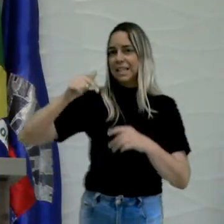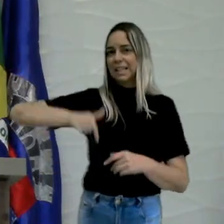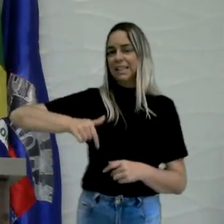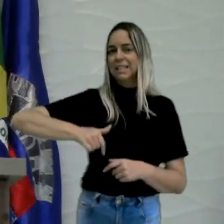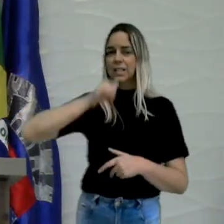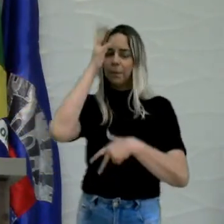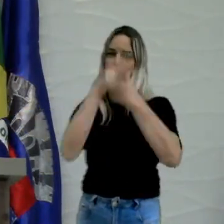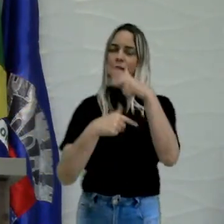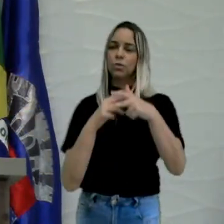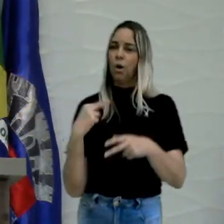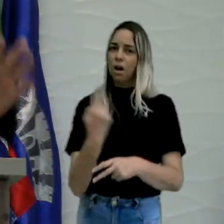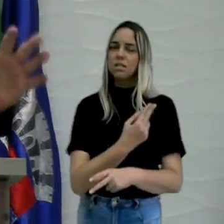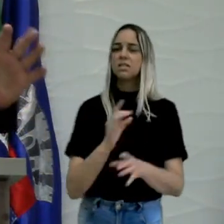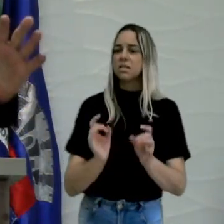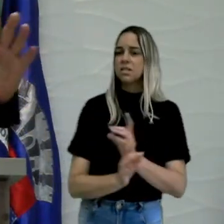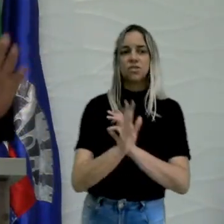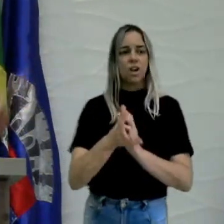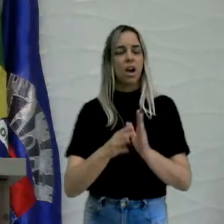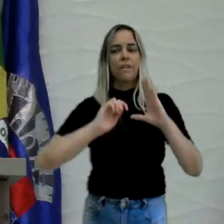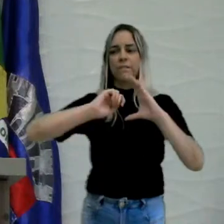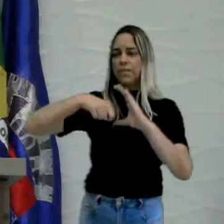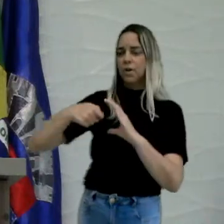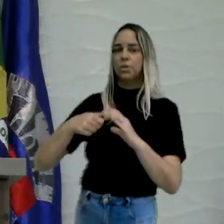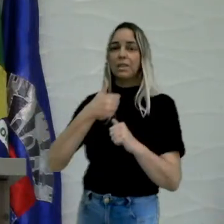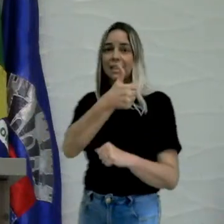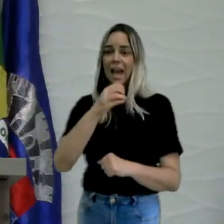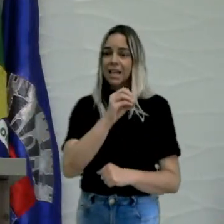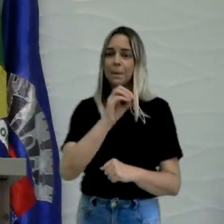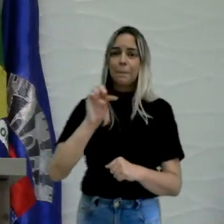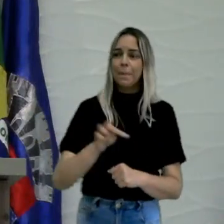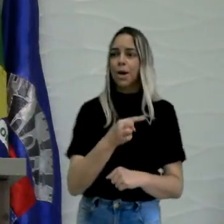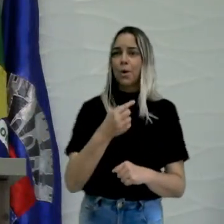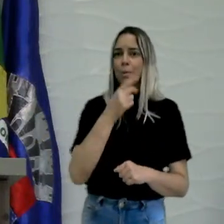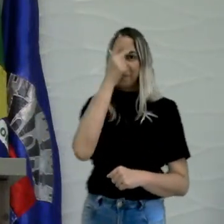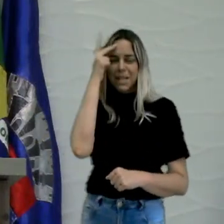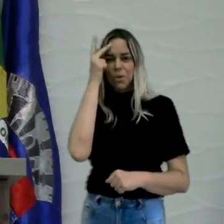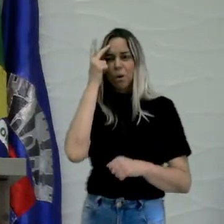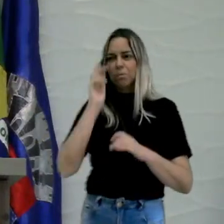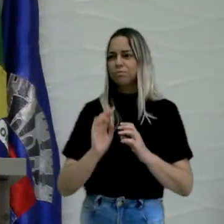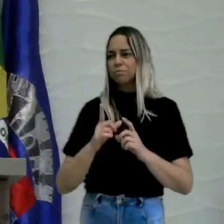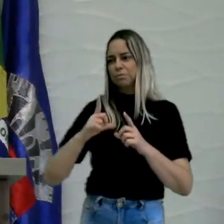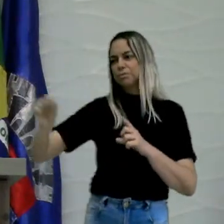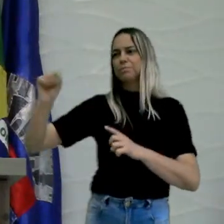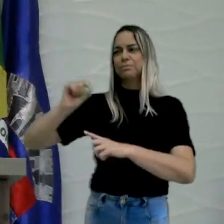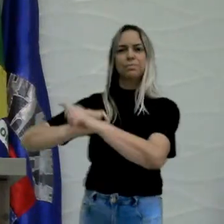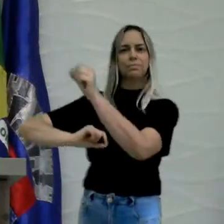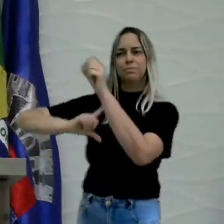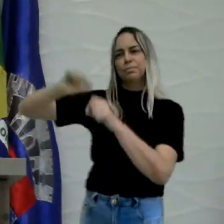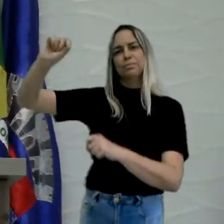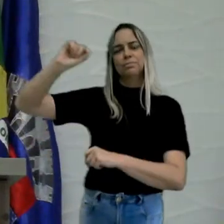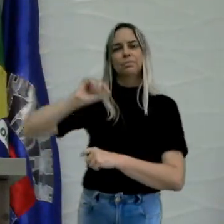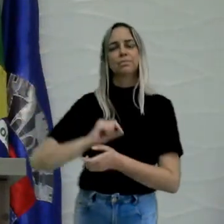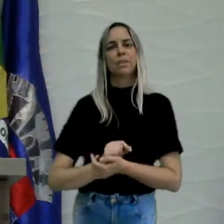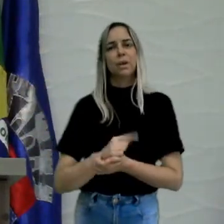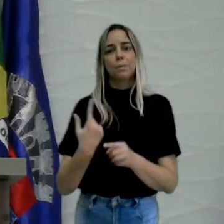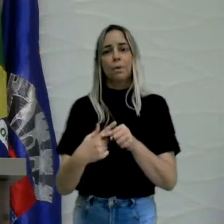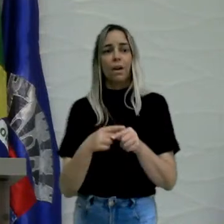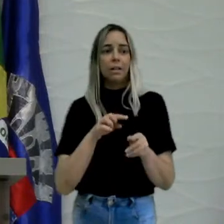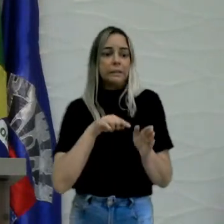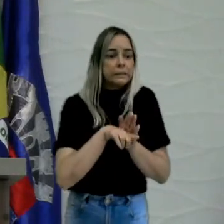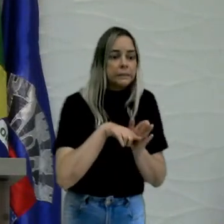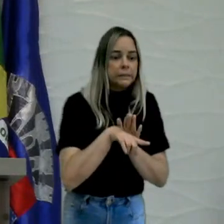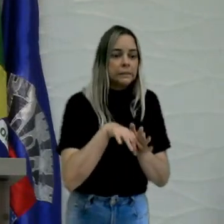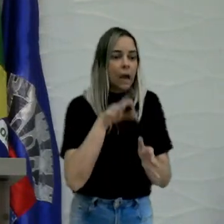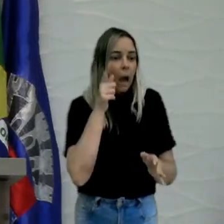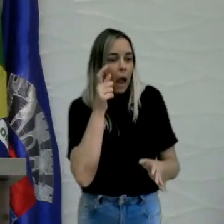vídeo. 10 mil habitantes foram embora de São Bento. Pelo censo, porque não teve fiscalização do prefeito, não